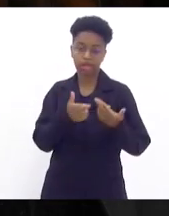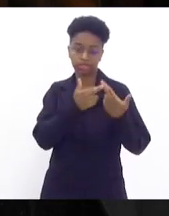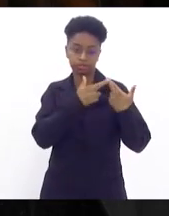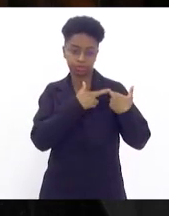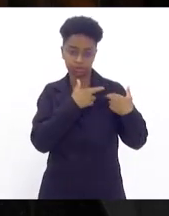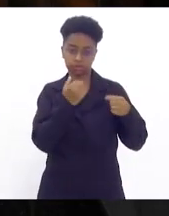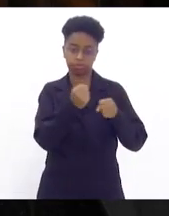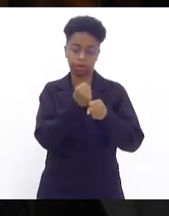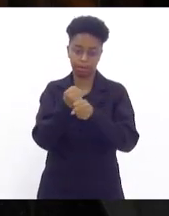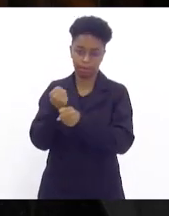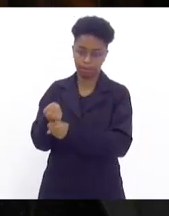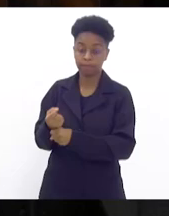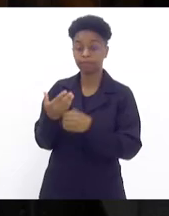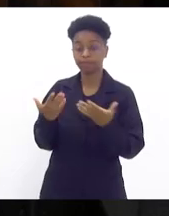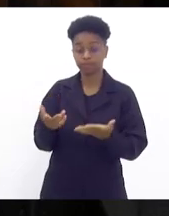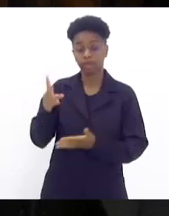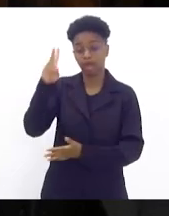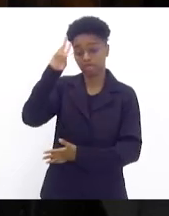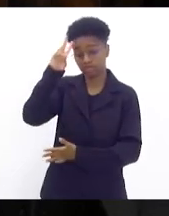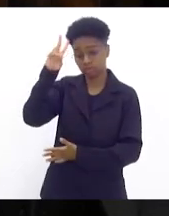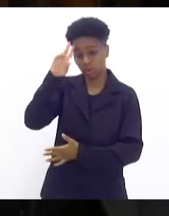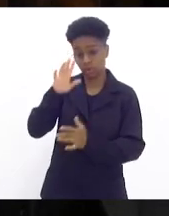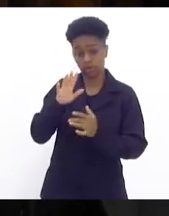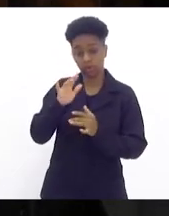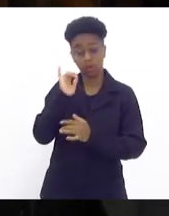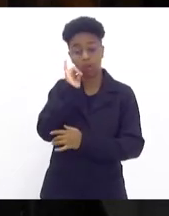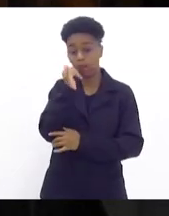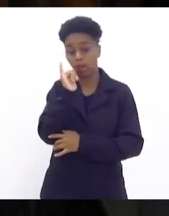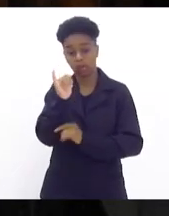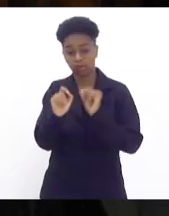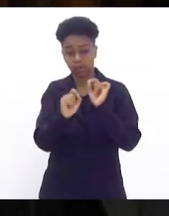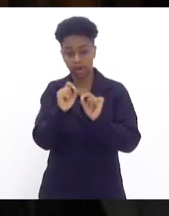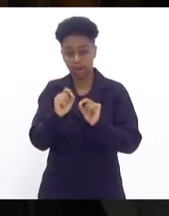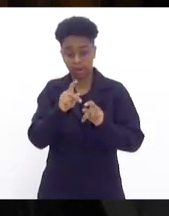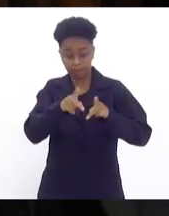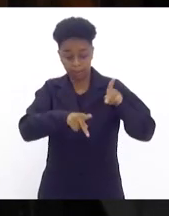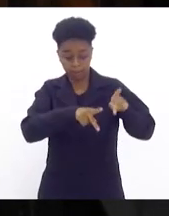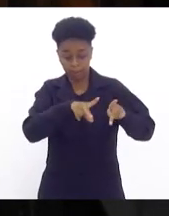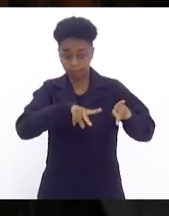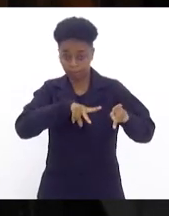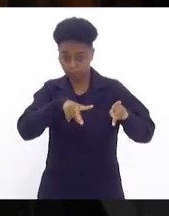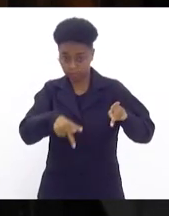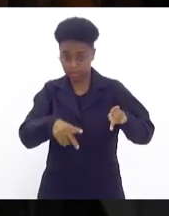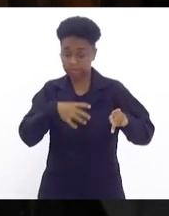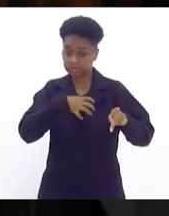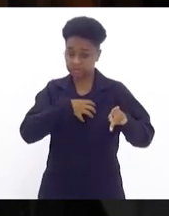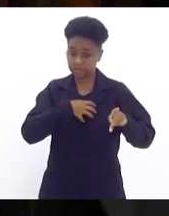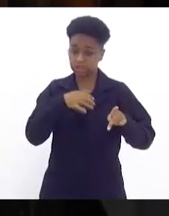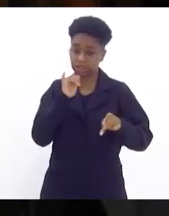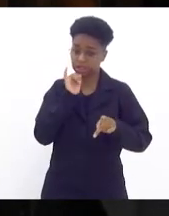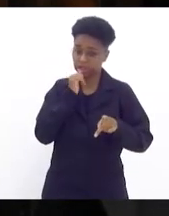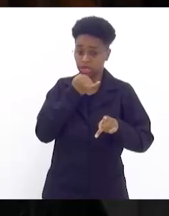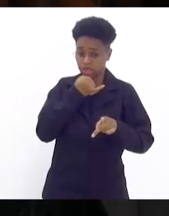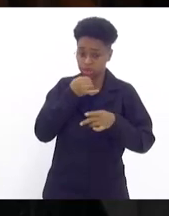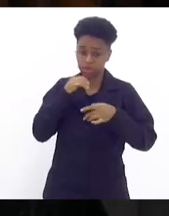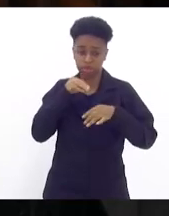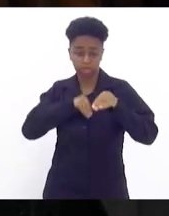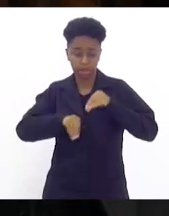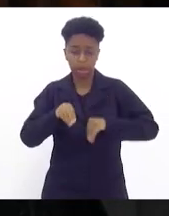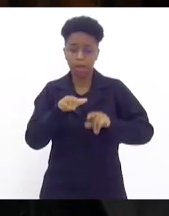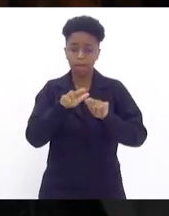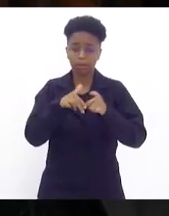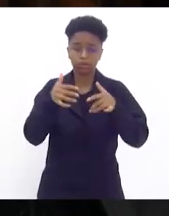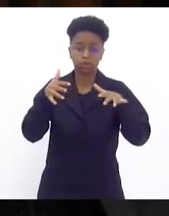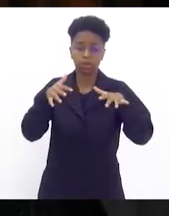que o povo português ficou muito deprimido com o terremoto porque começou